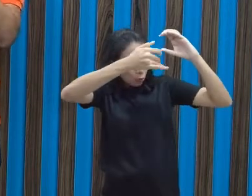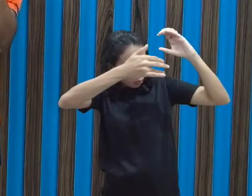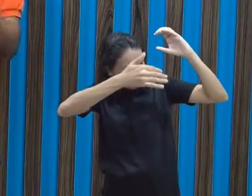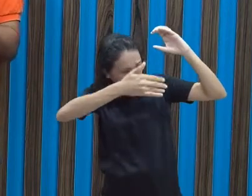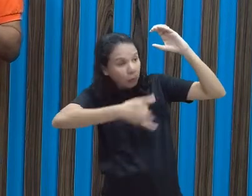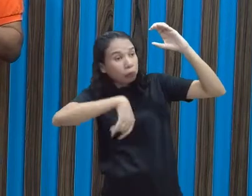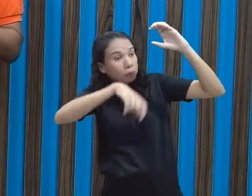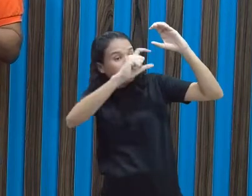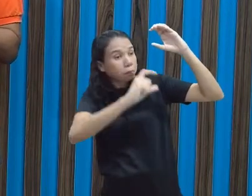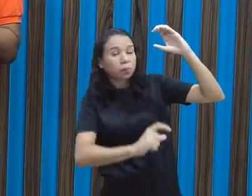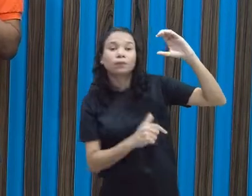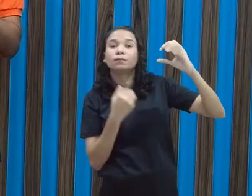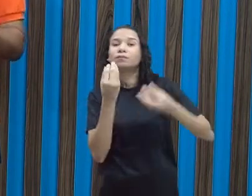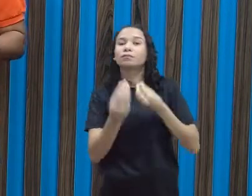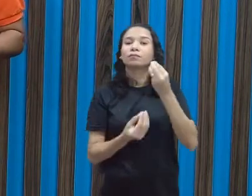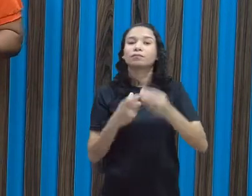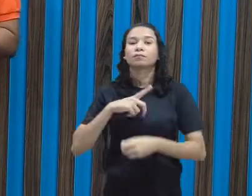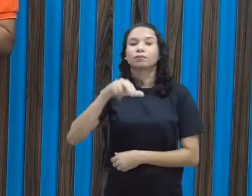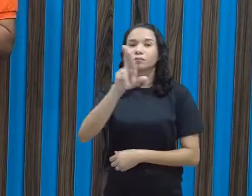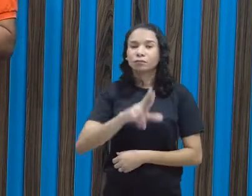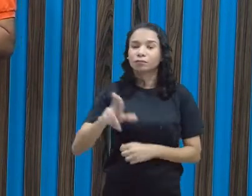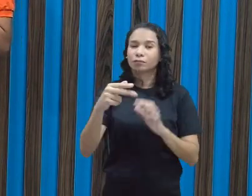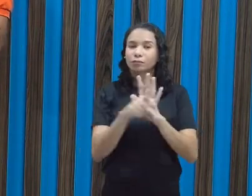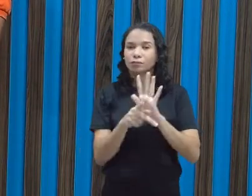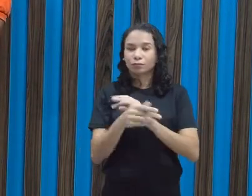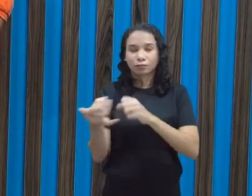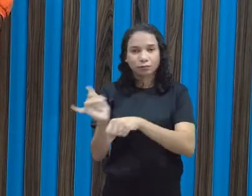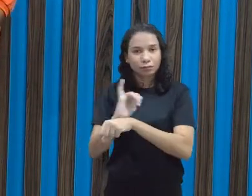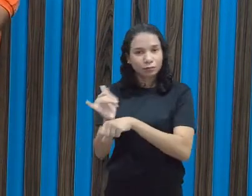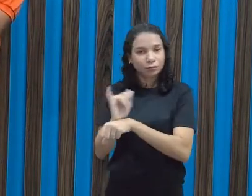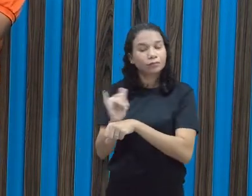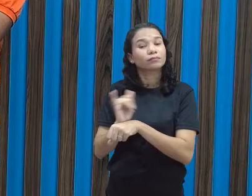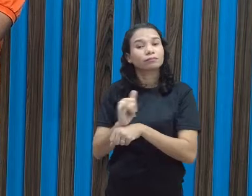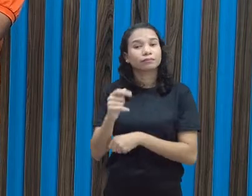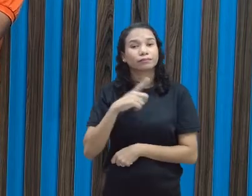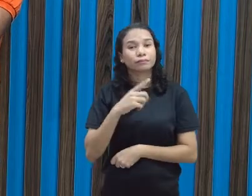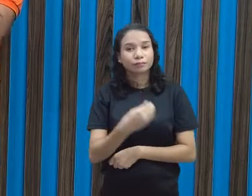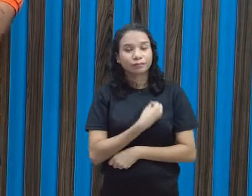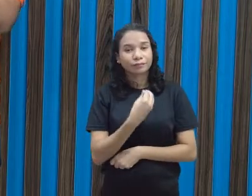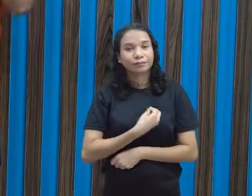como funciona a plataforma, né, YouTube, e